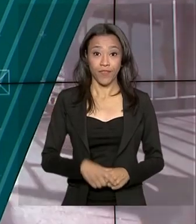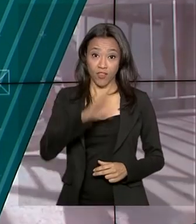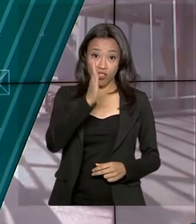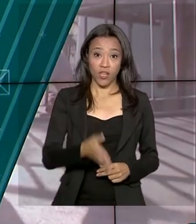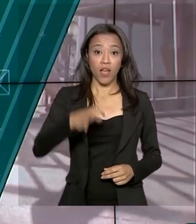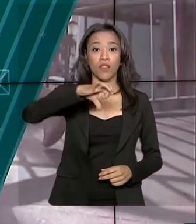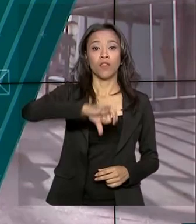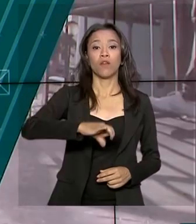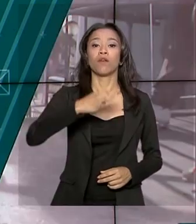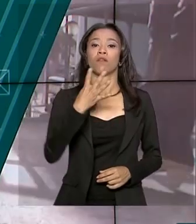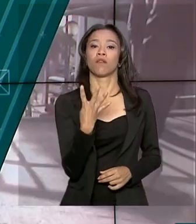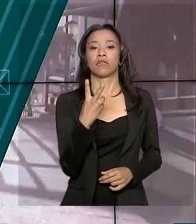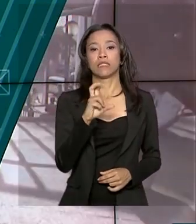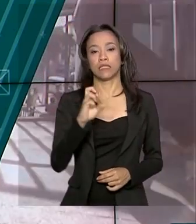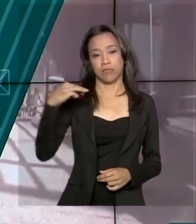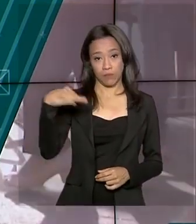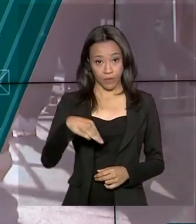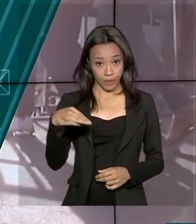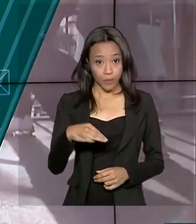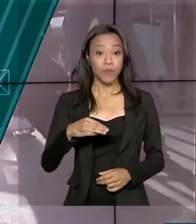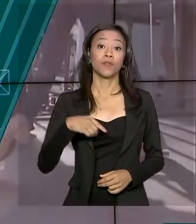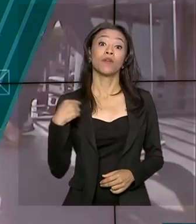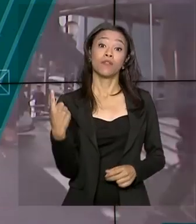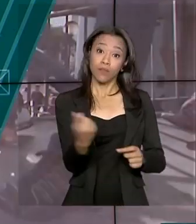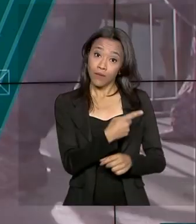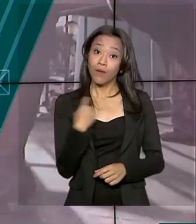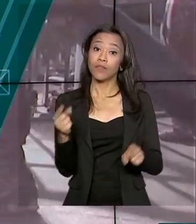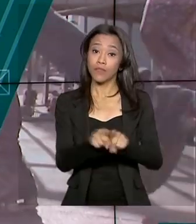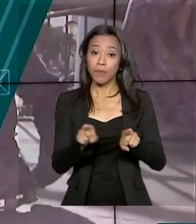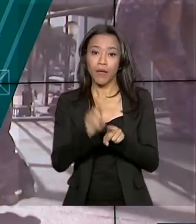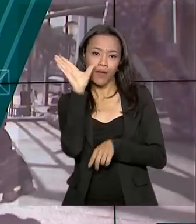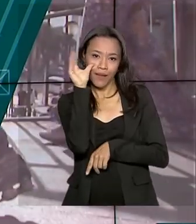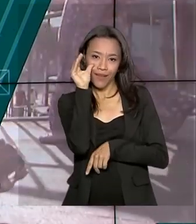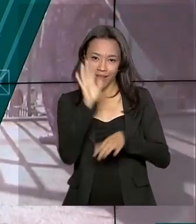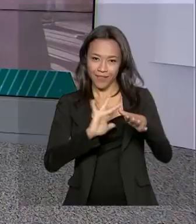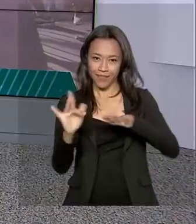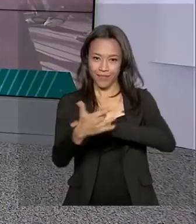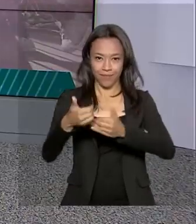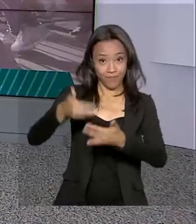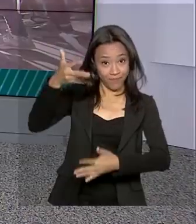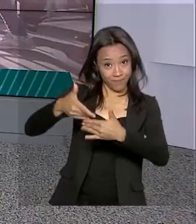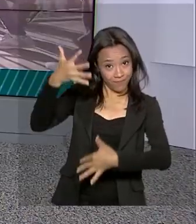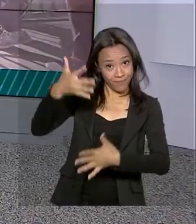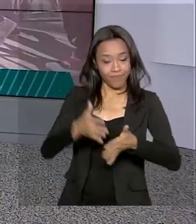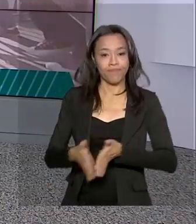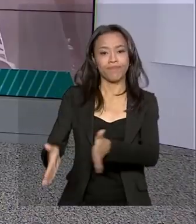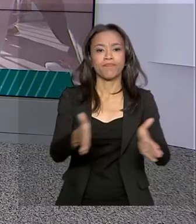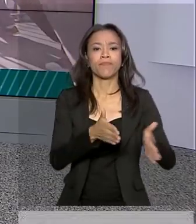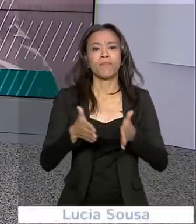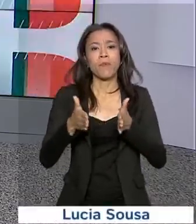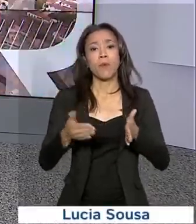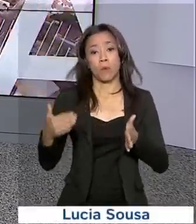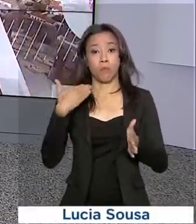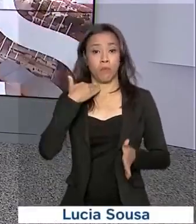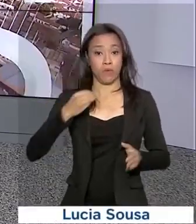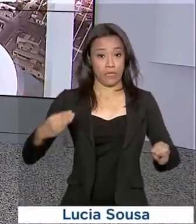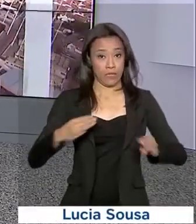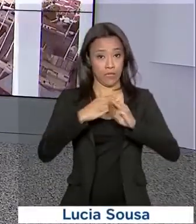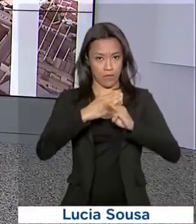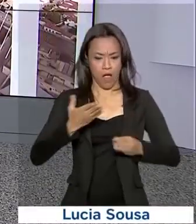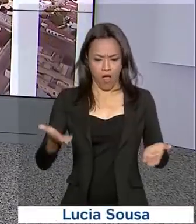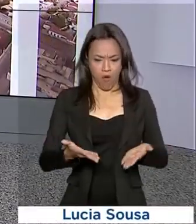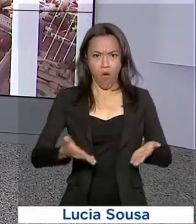São 9 horas e 45 minutos, estamos ao vivo também pelas redes sociais. A Caixa Econômica Federal anuncia